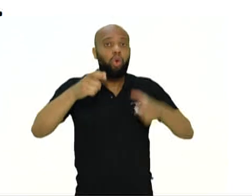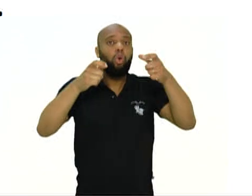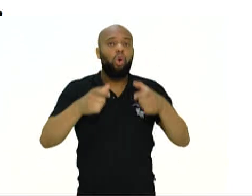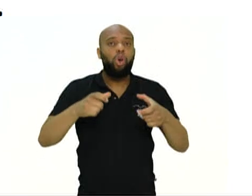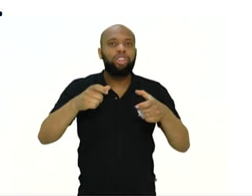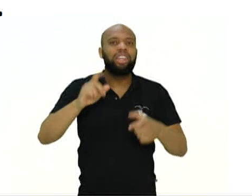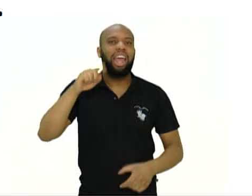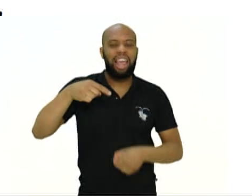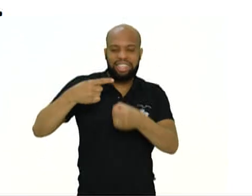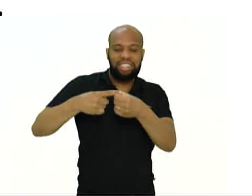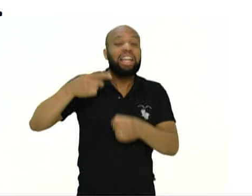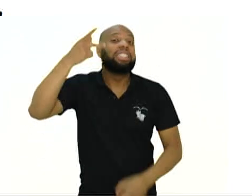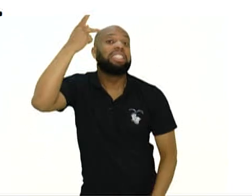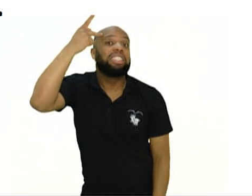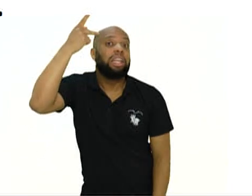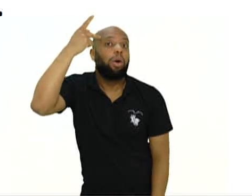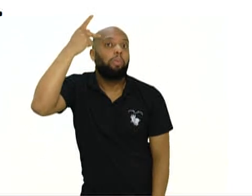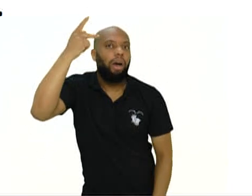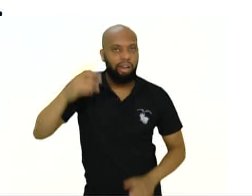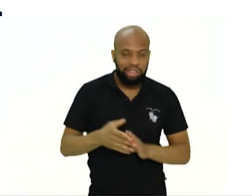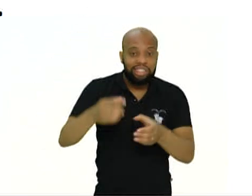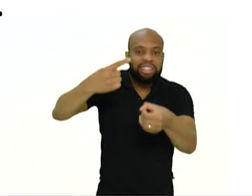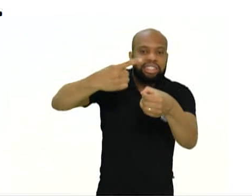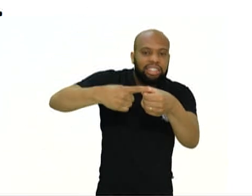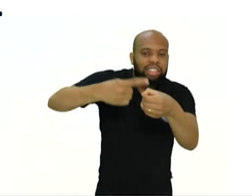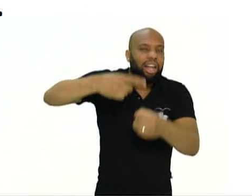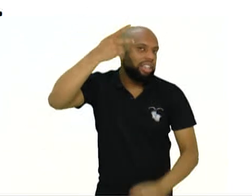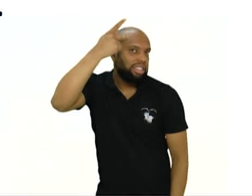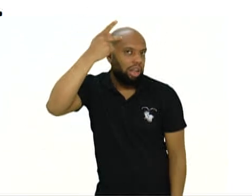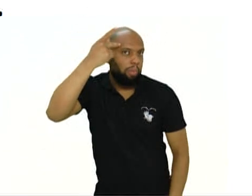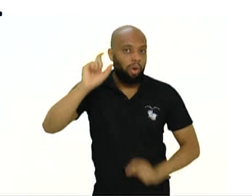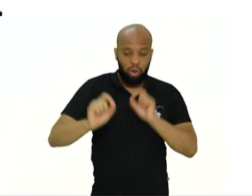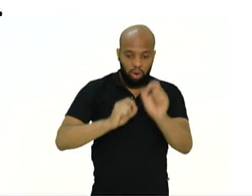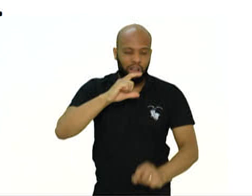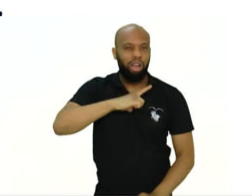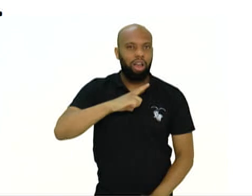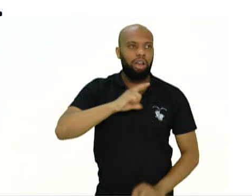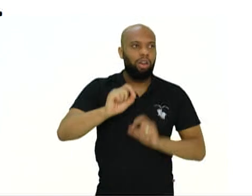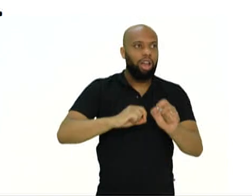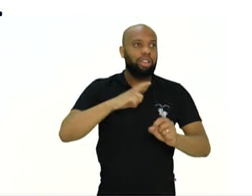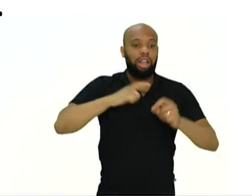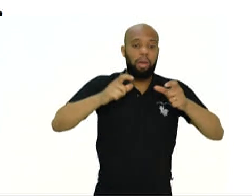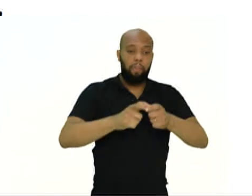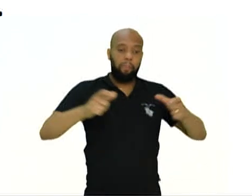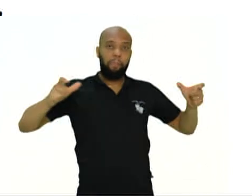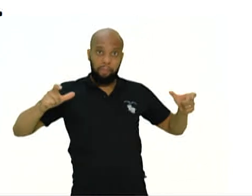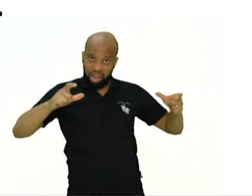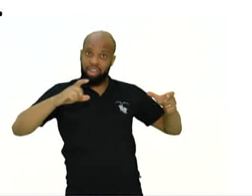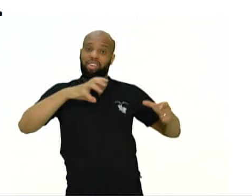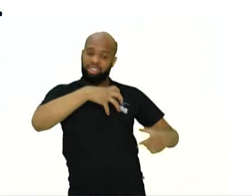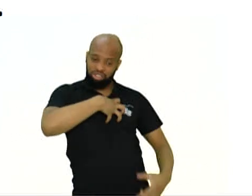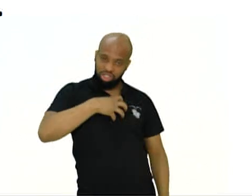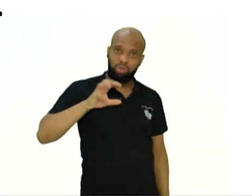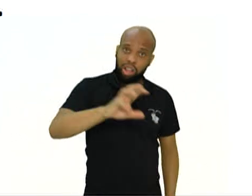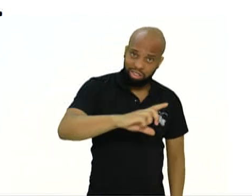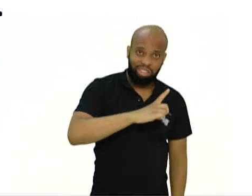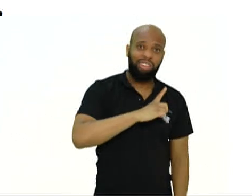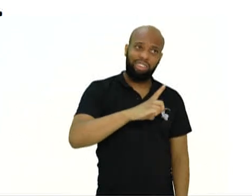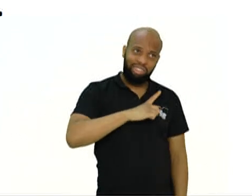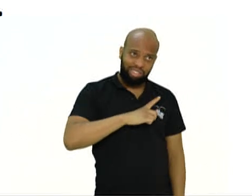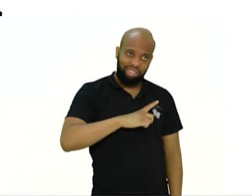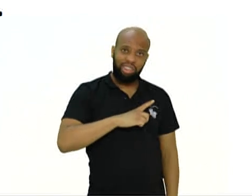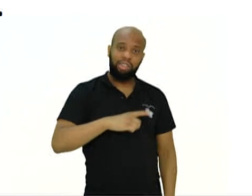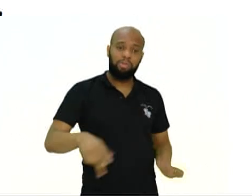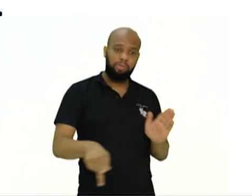Paulo. Então, a cidade de São Paulo, ela abriga a maior ocupação de cortiços